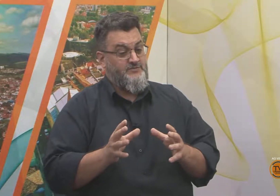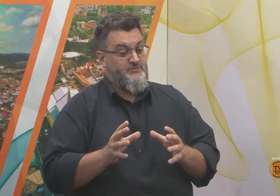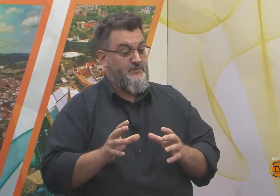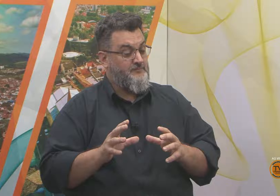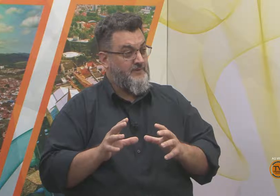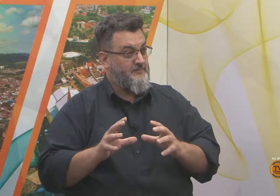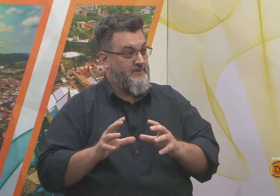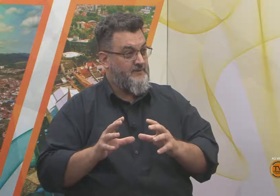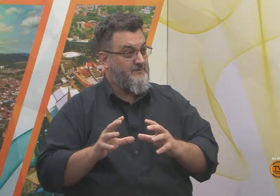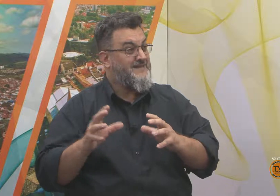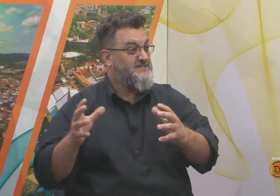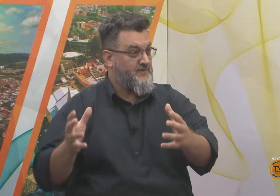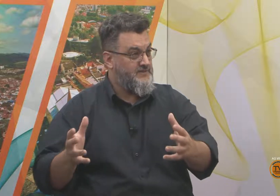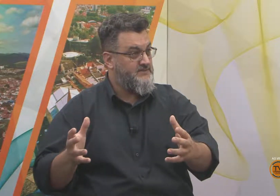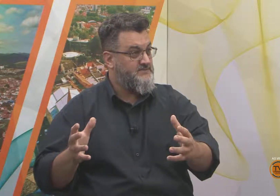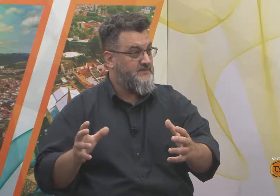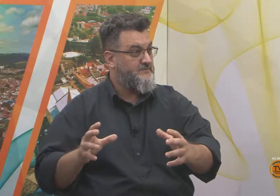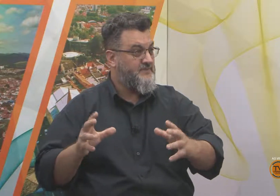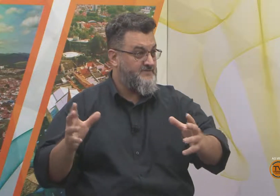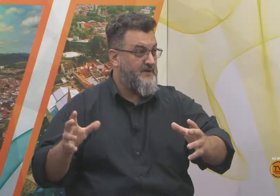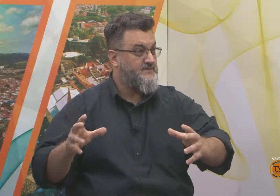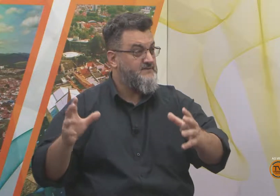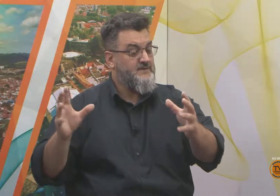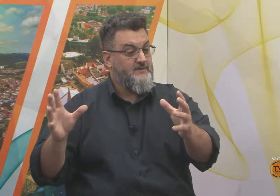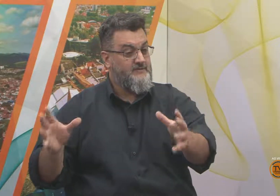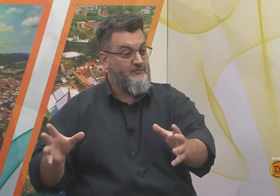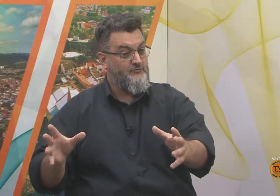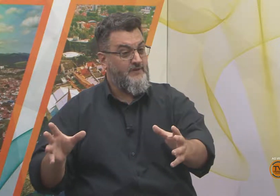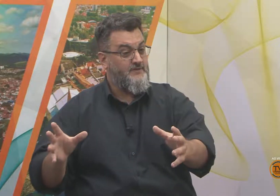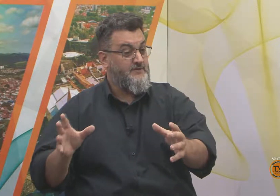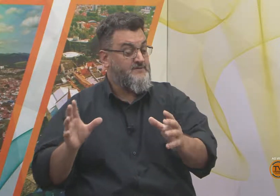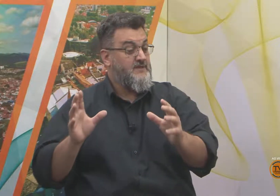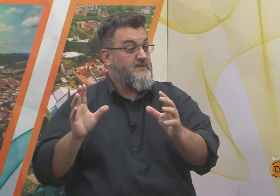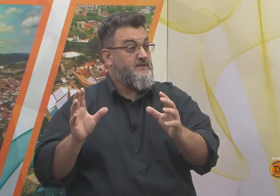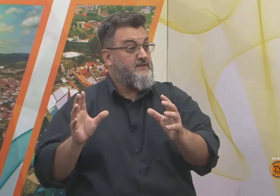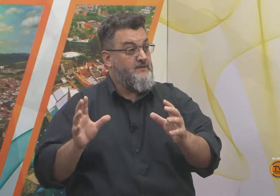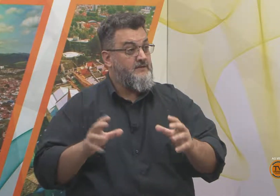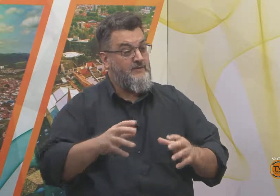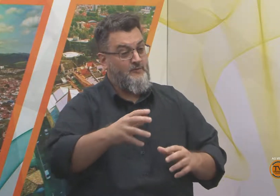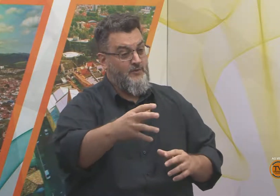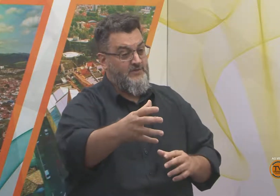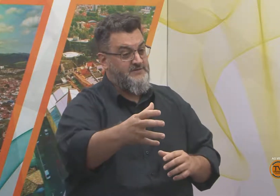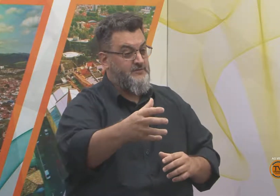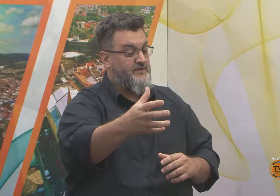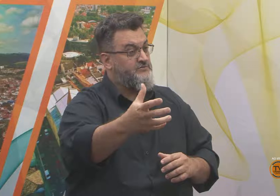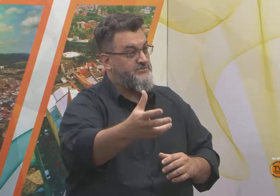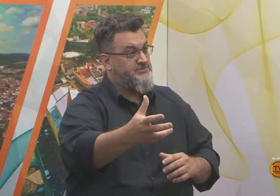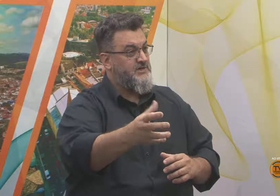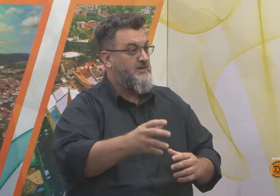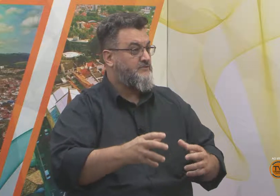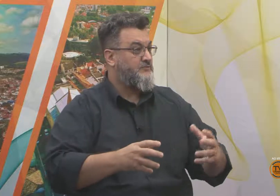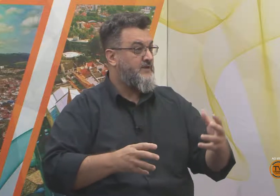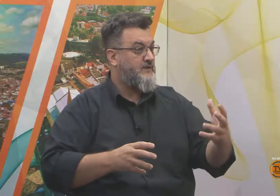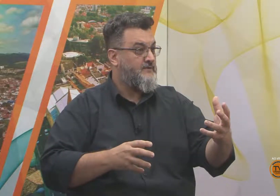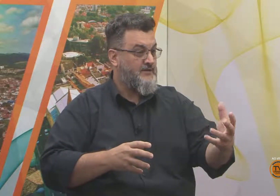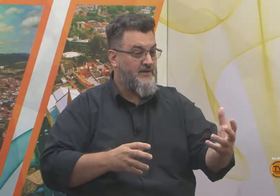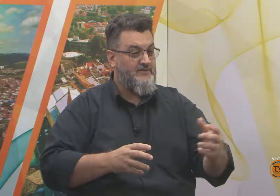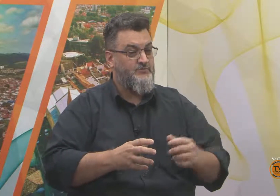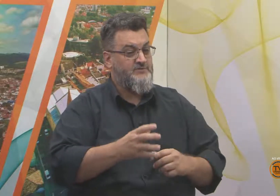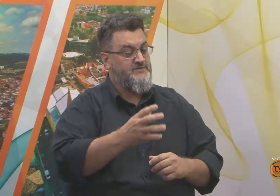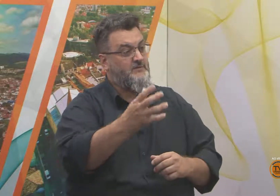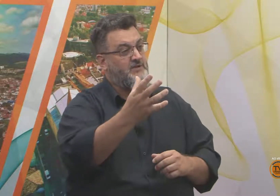que consistiam em massas falidas, né, privadas, que foram falidas e que em uma organização entre o sindicato,